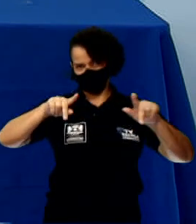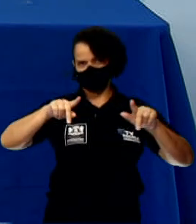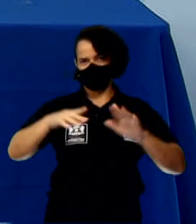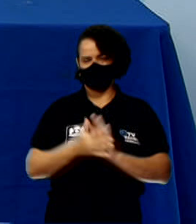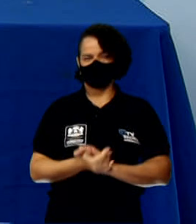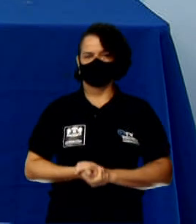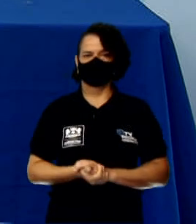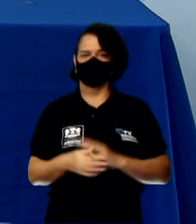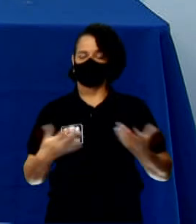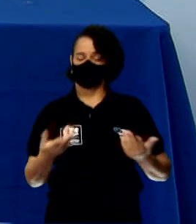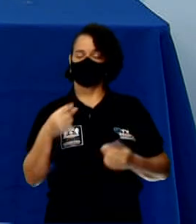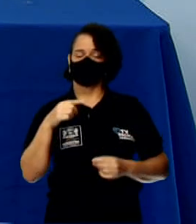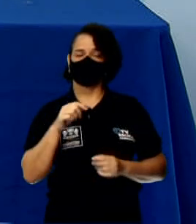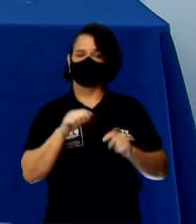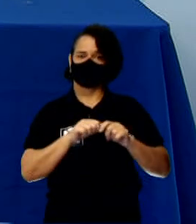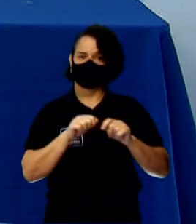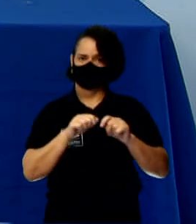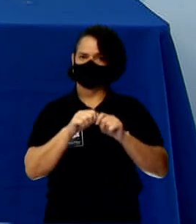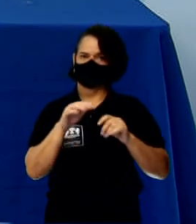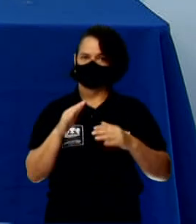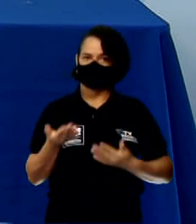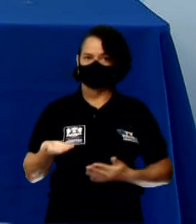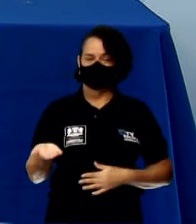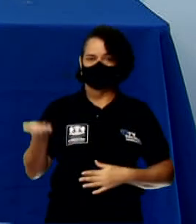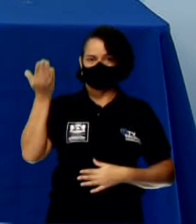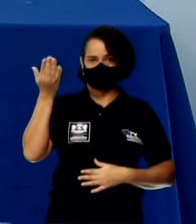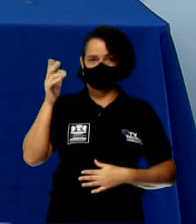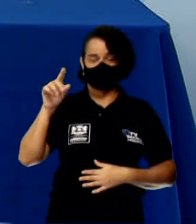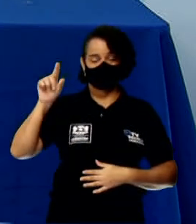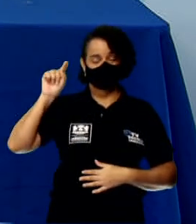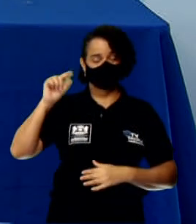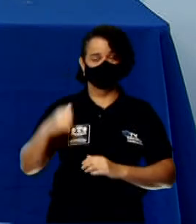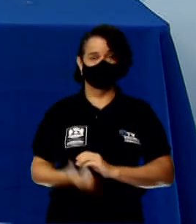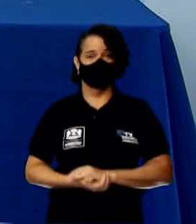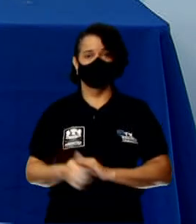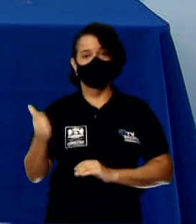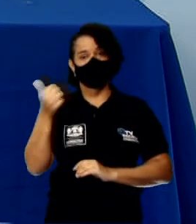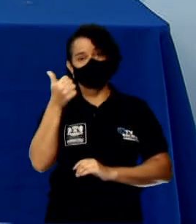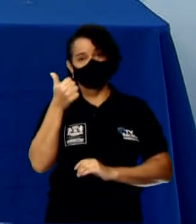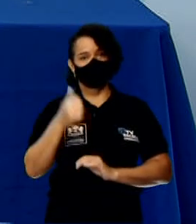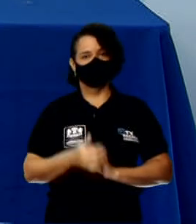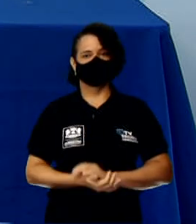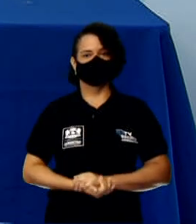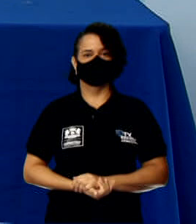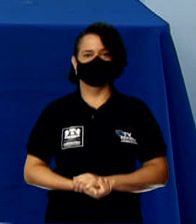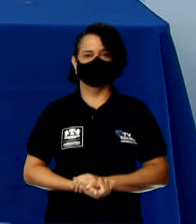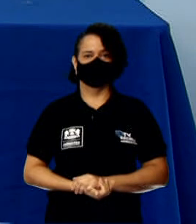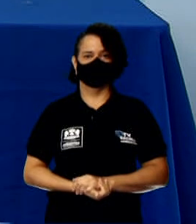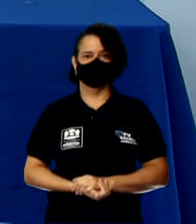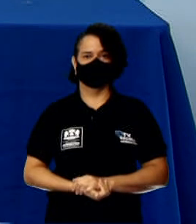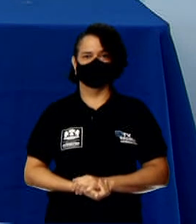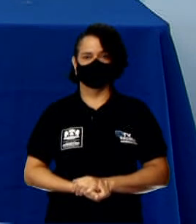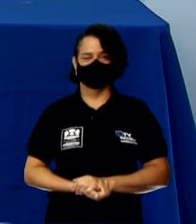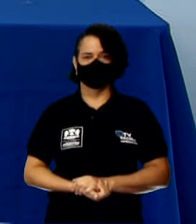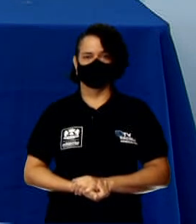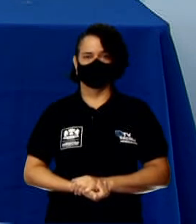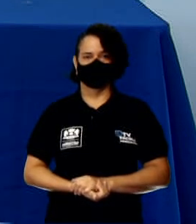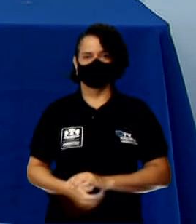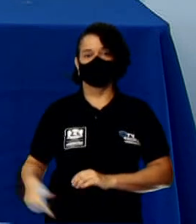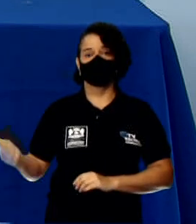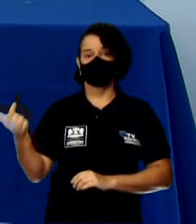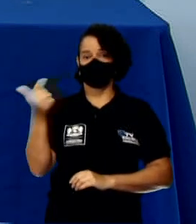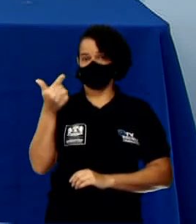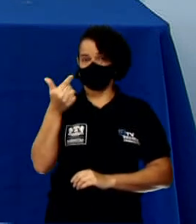Vamos tentar aqui, na de cima, ó. Tem, ovo, chocolate, pão. E o